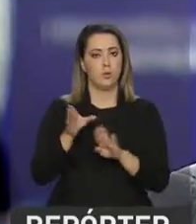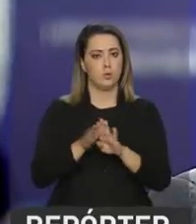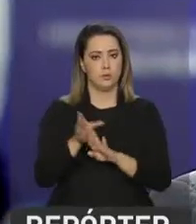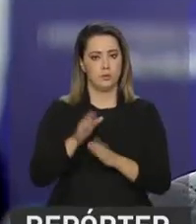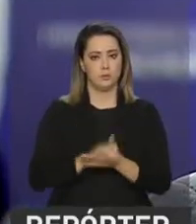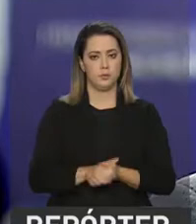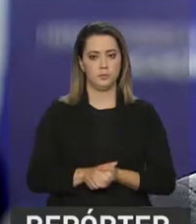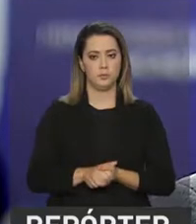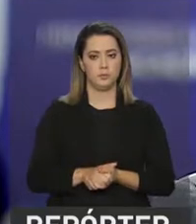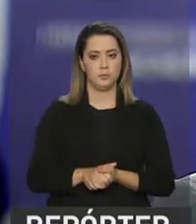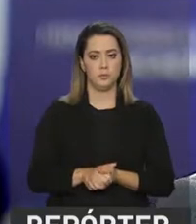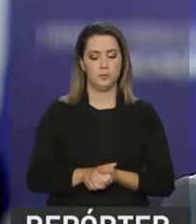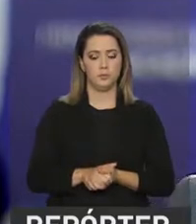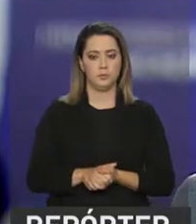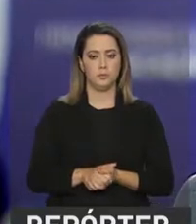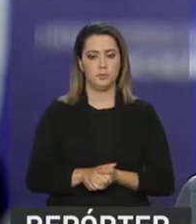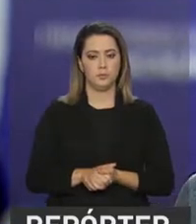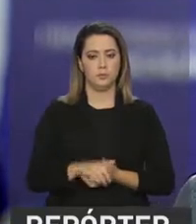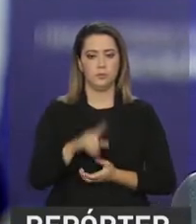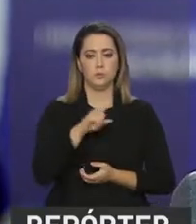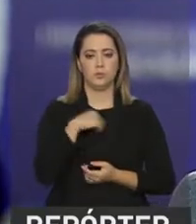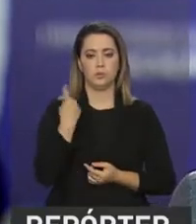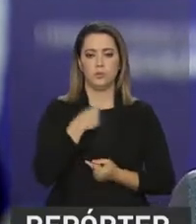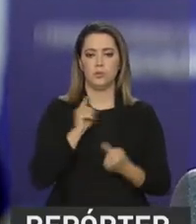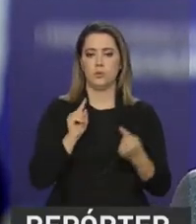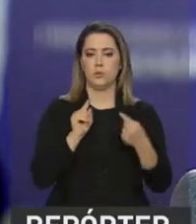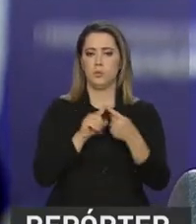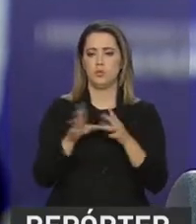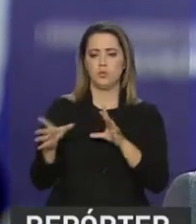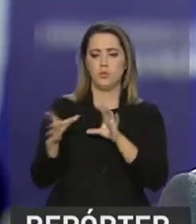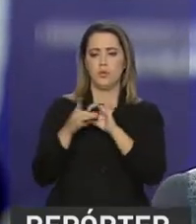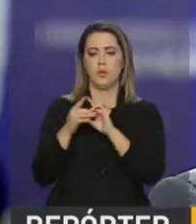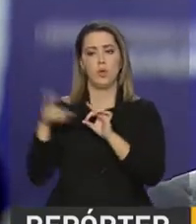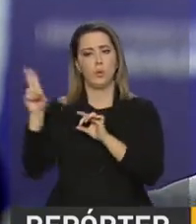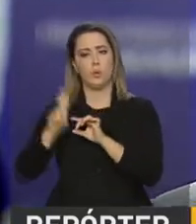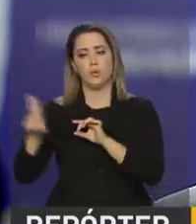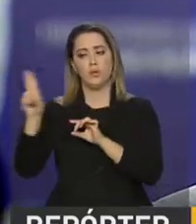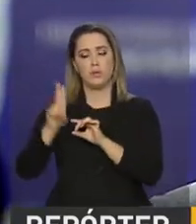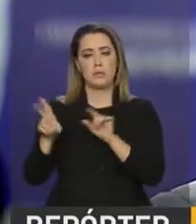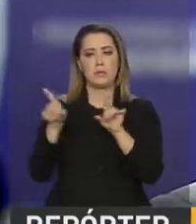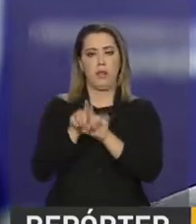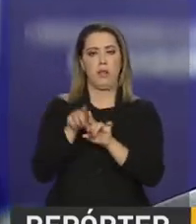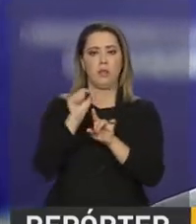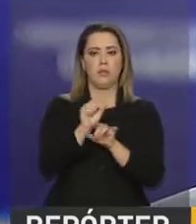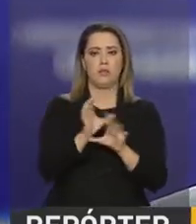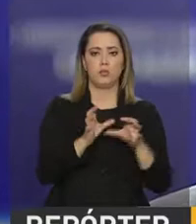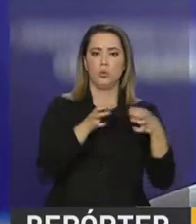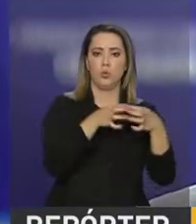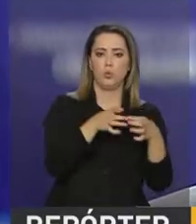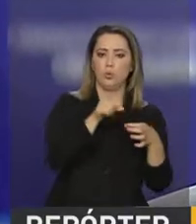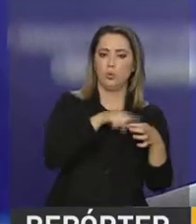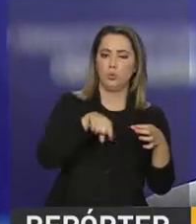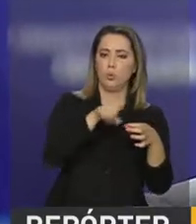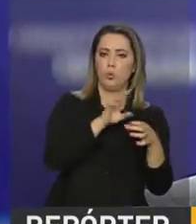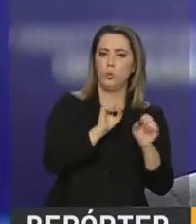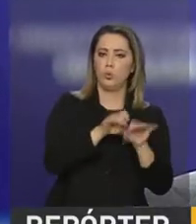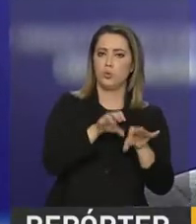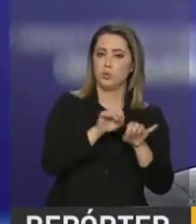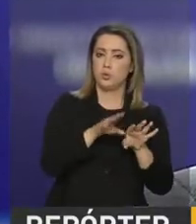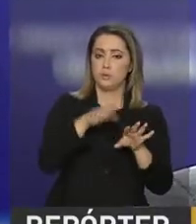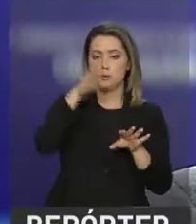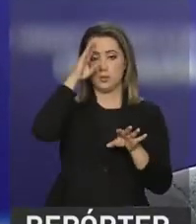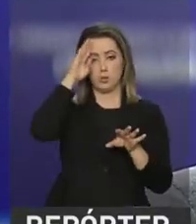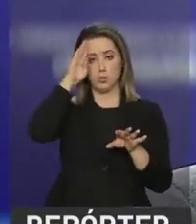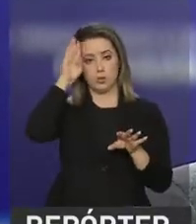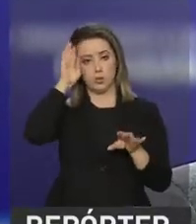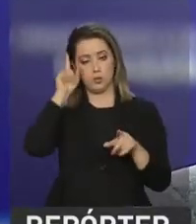estabelecer uma maior conexão entre a universidade entre as instituições de ensino superior do